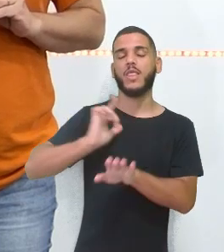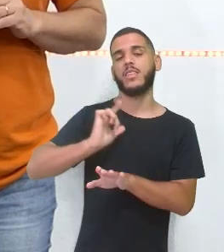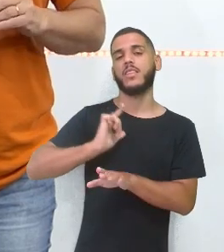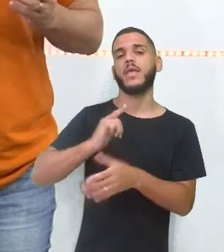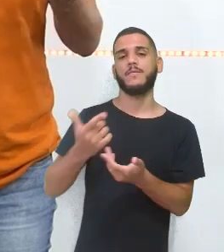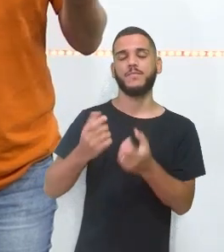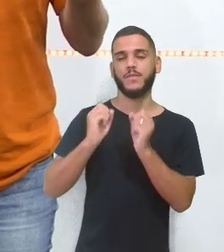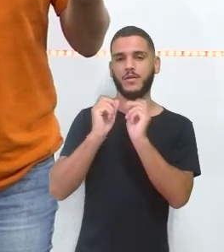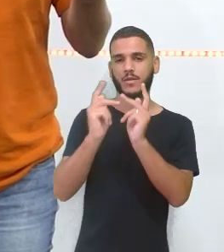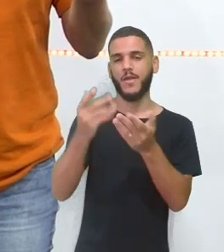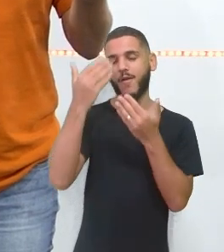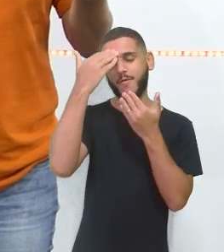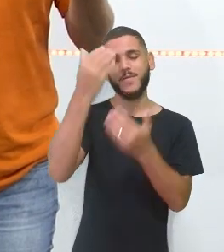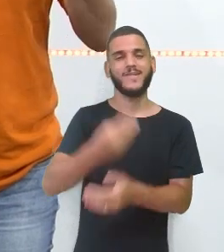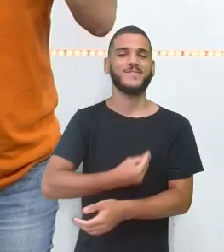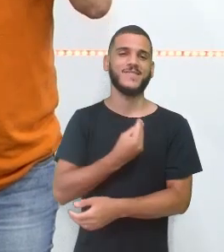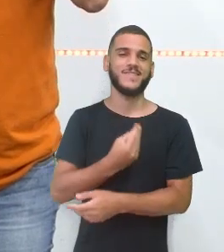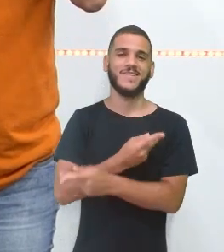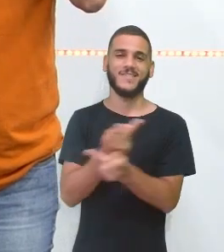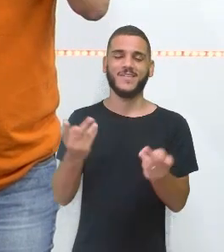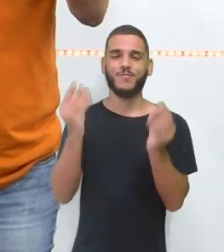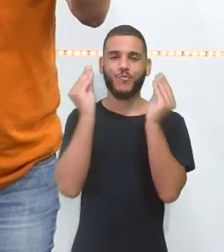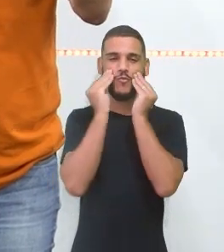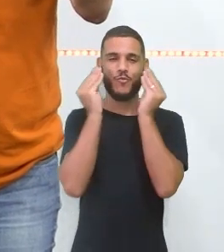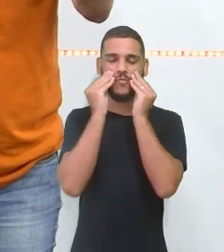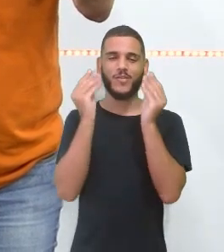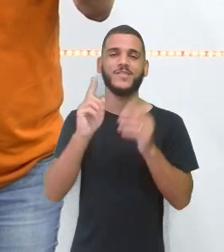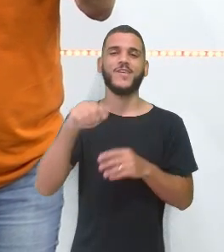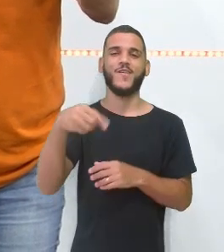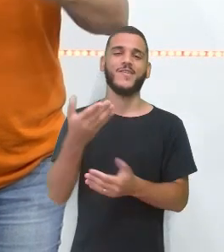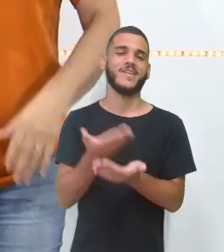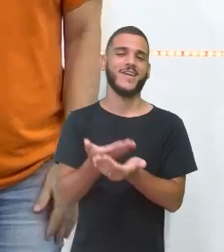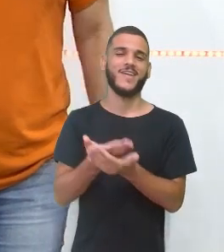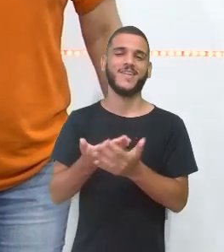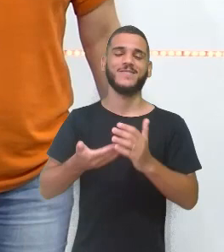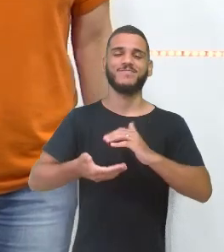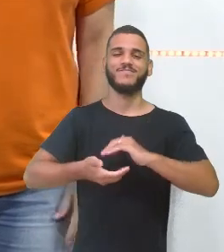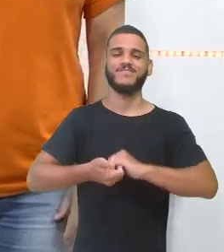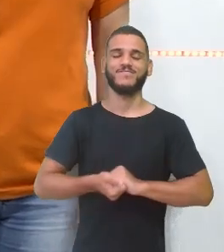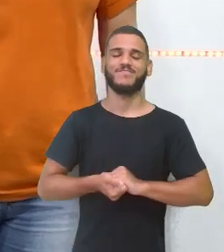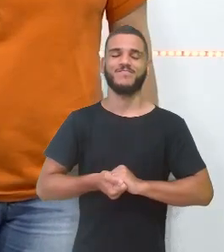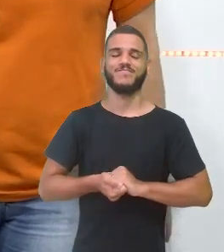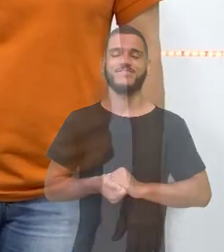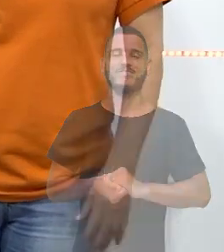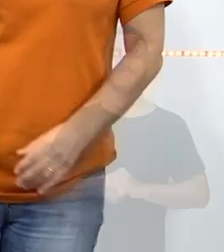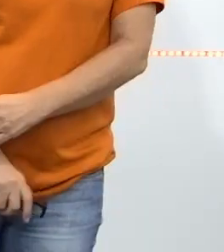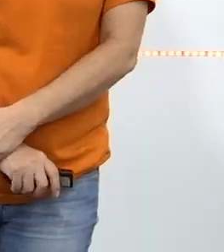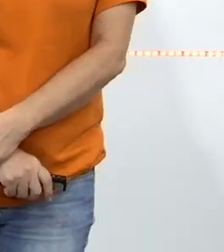essencial. Muito obrigada pela presença de vocês, ó. Beijo, até a próxima. Tchau, tchau.